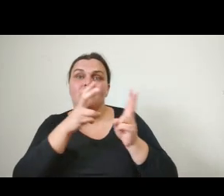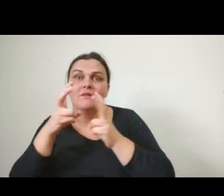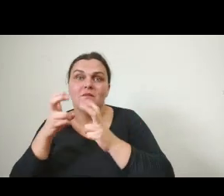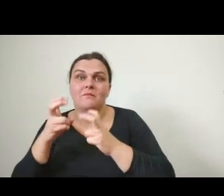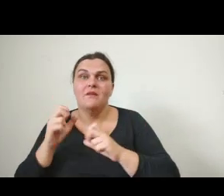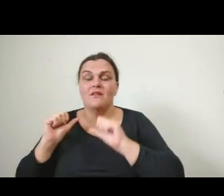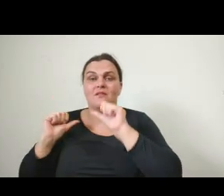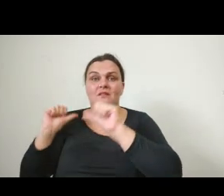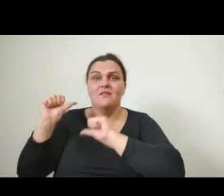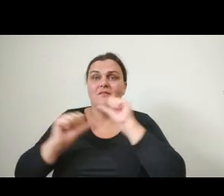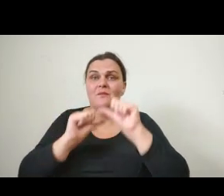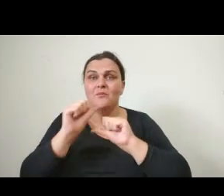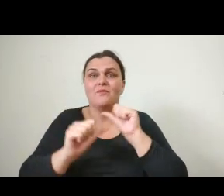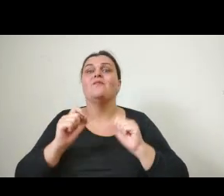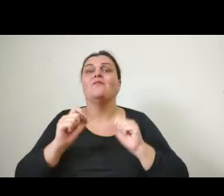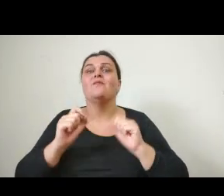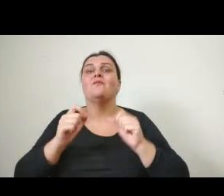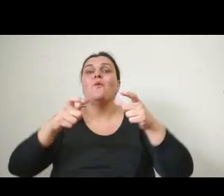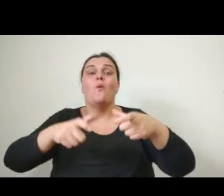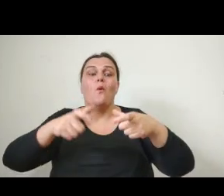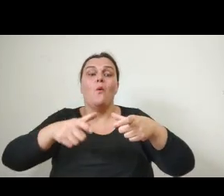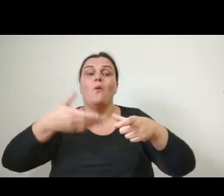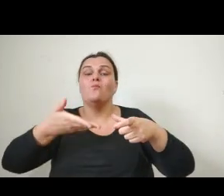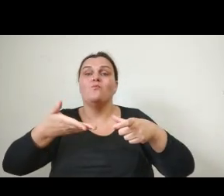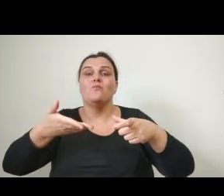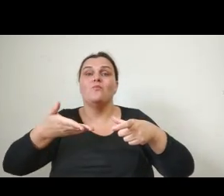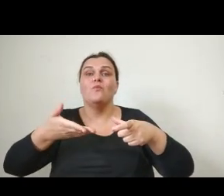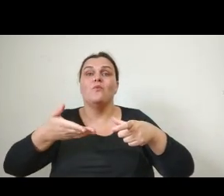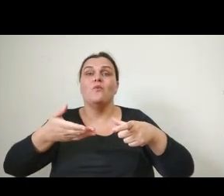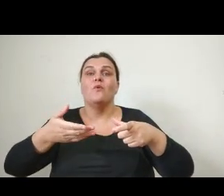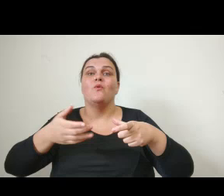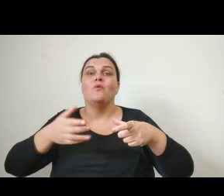regiões, na região mais próxima do norte do país,